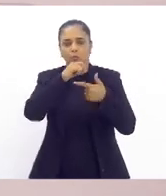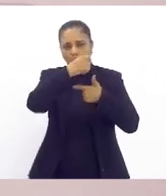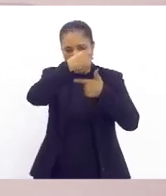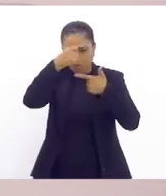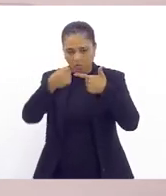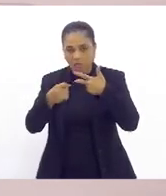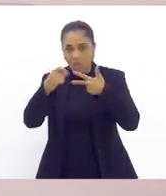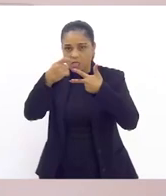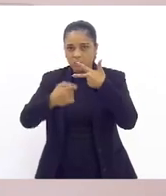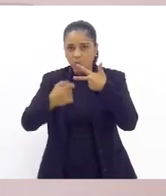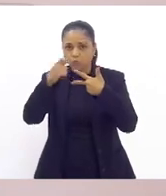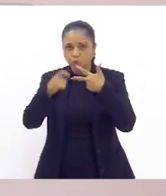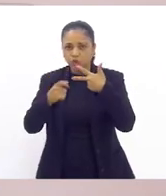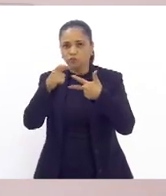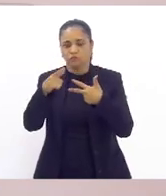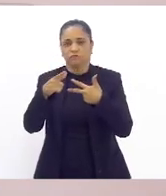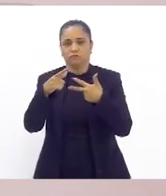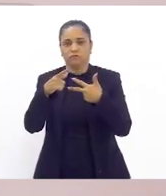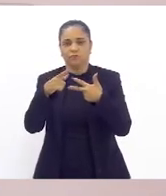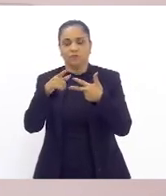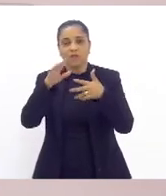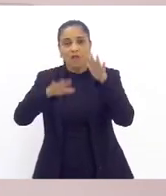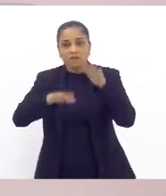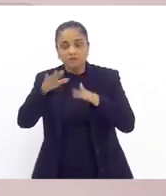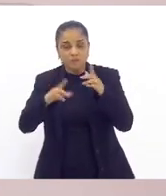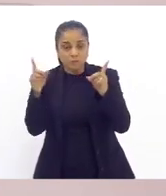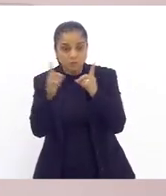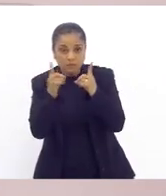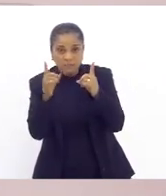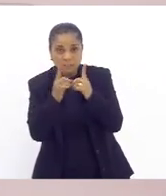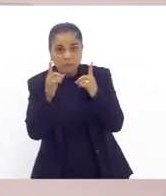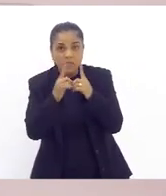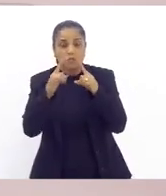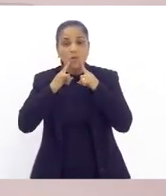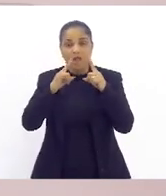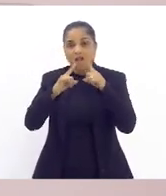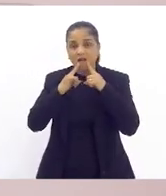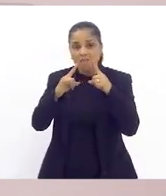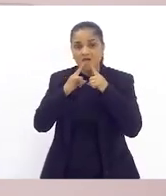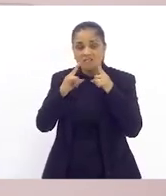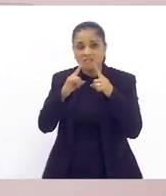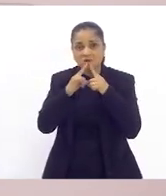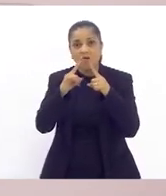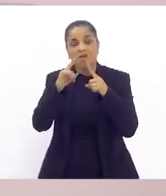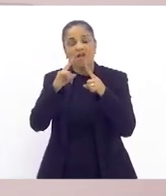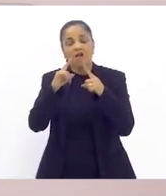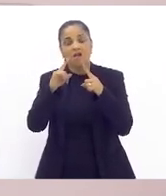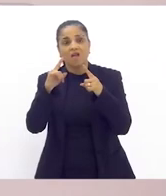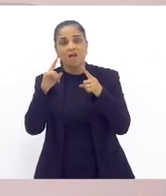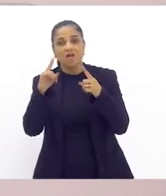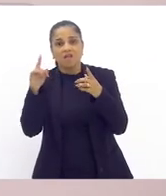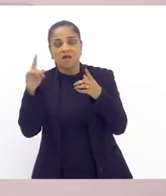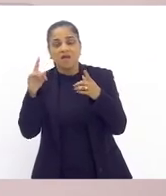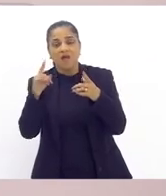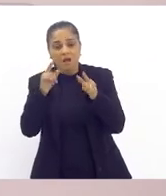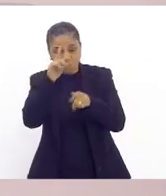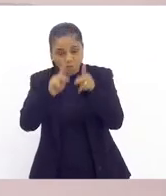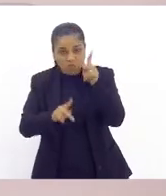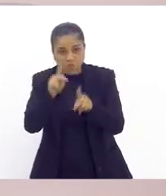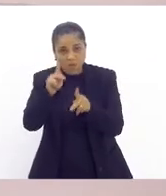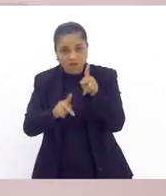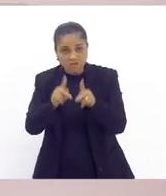se perde nos atendimentos nós reclamações e muitas vezes a população